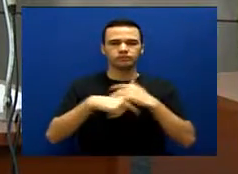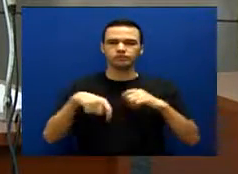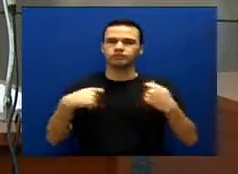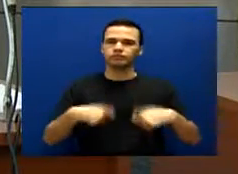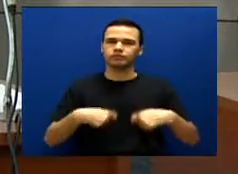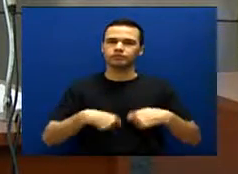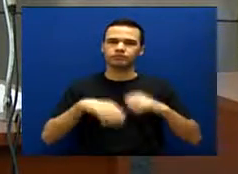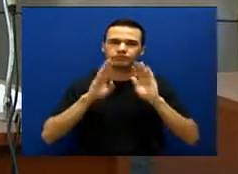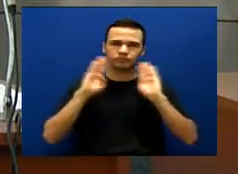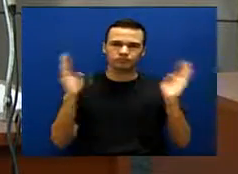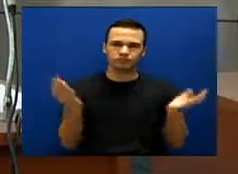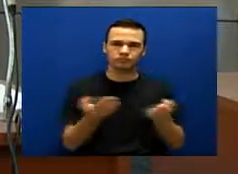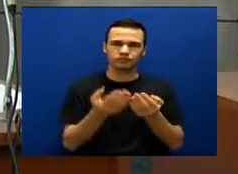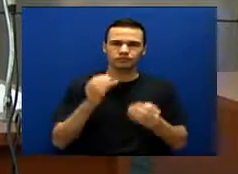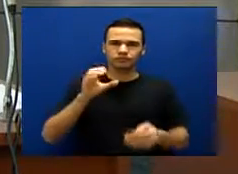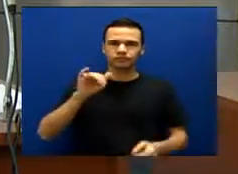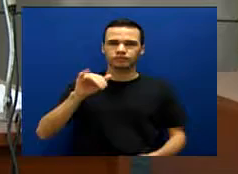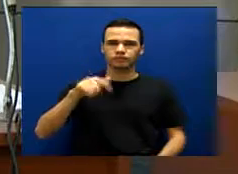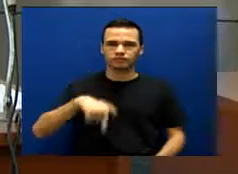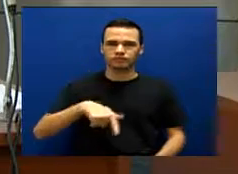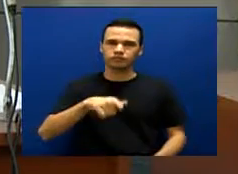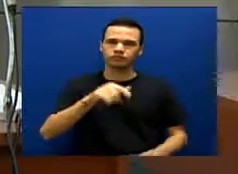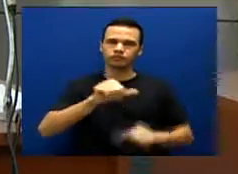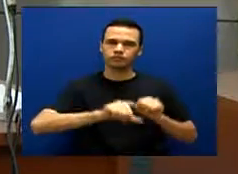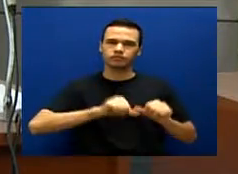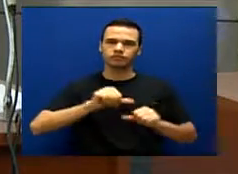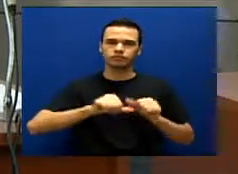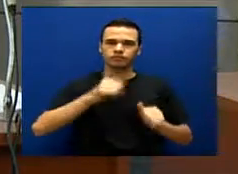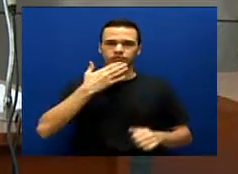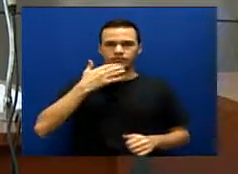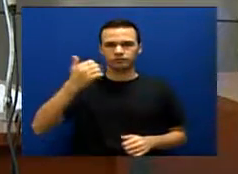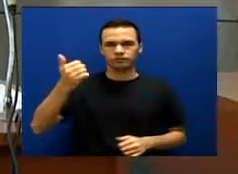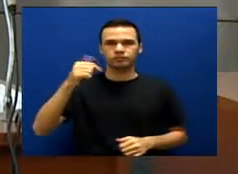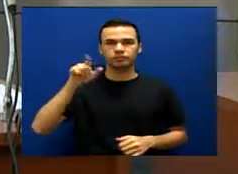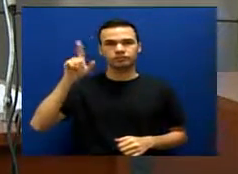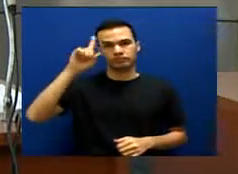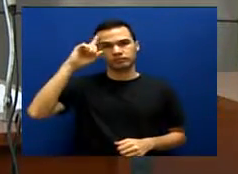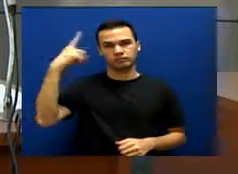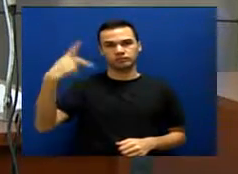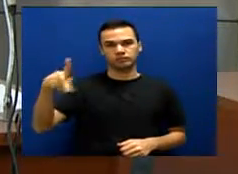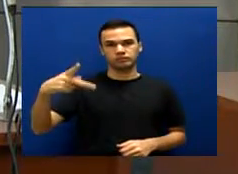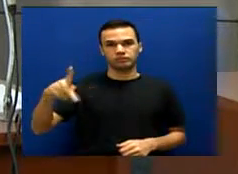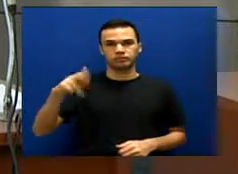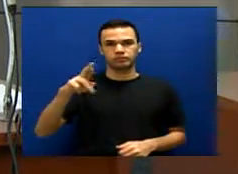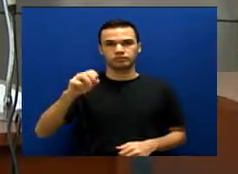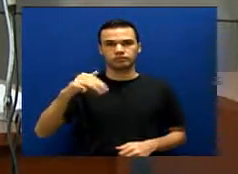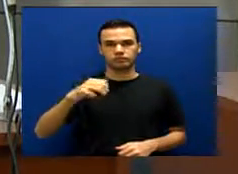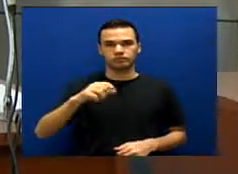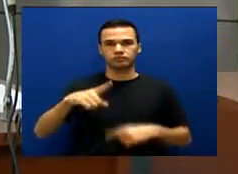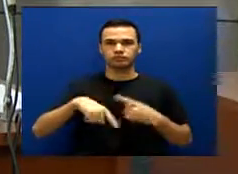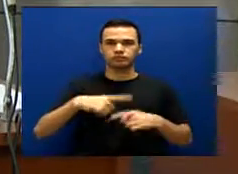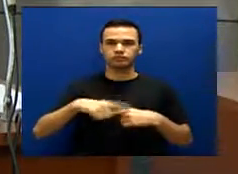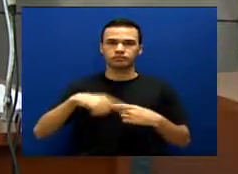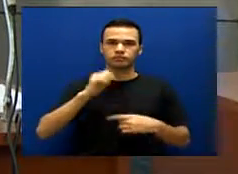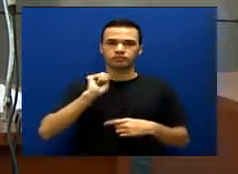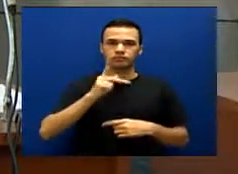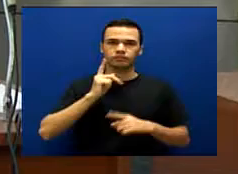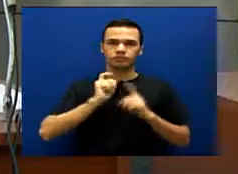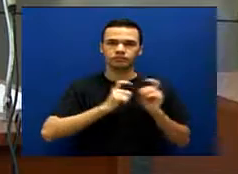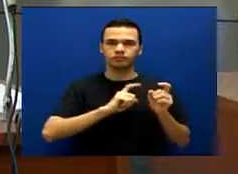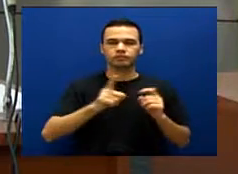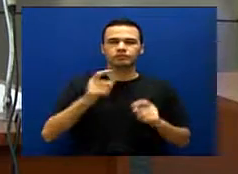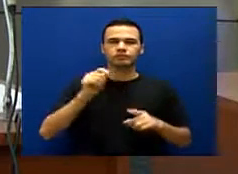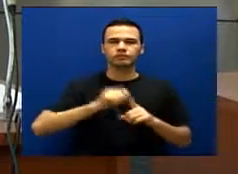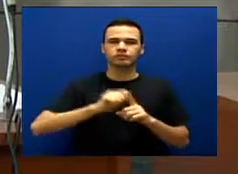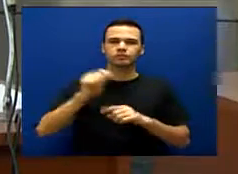esse desafio. E é para o próximo período. Eu tenho uma ideia sobre isso, mas farei uma audiência pública em novembro. Já deixo aqui de antemão